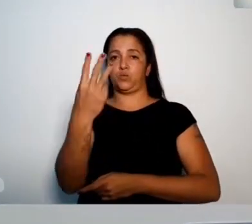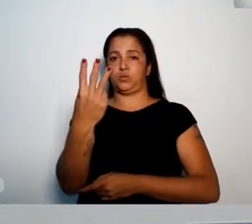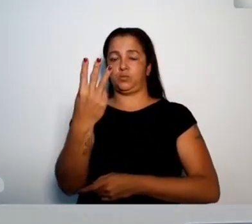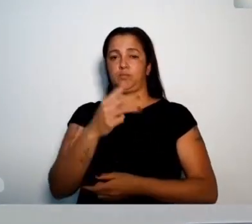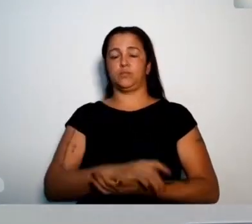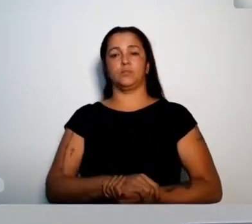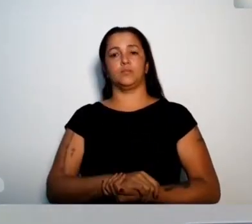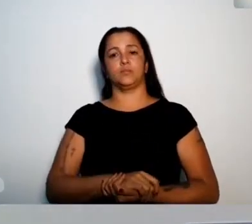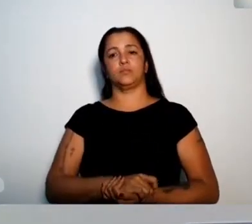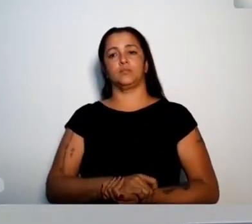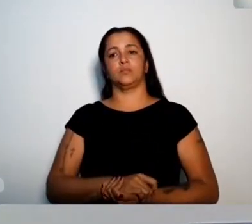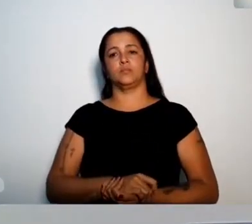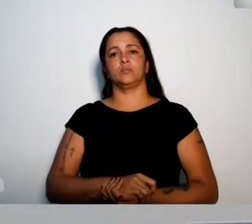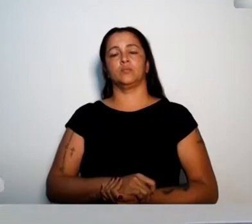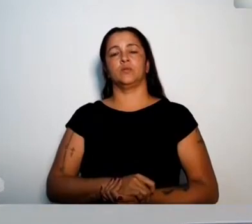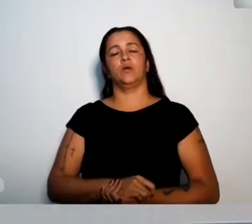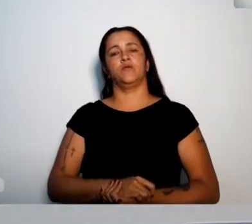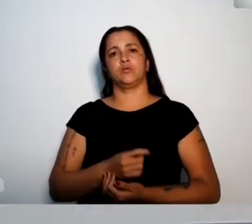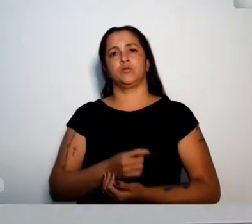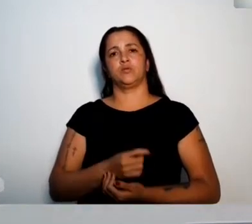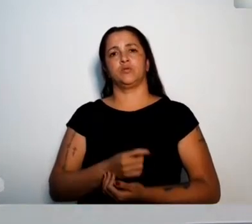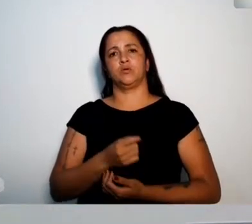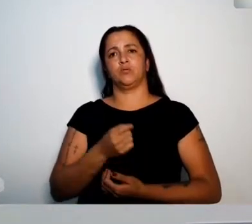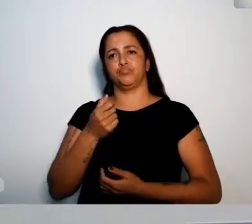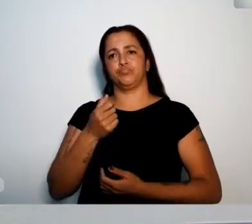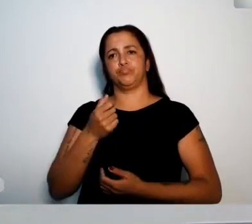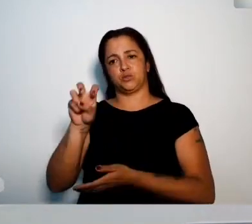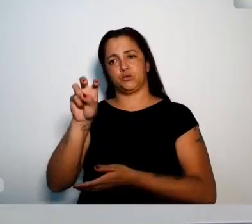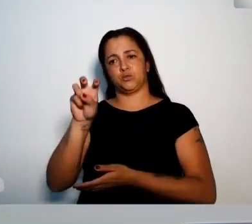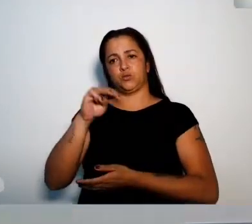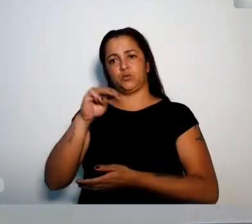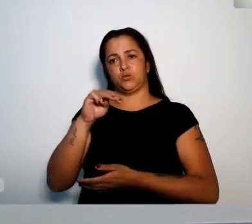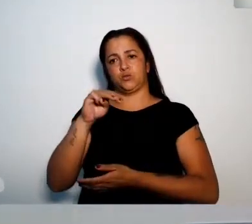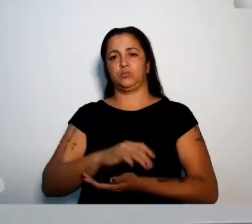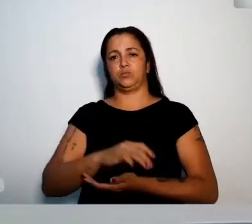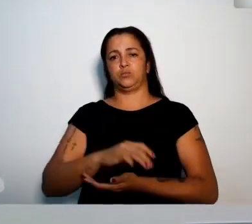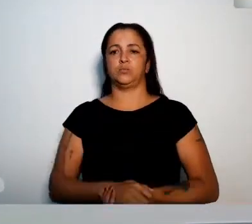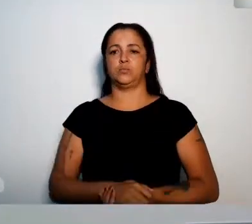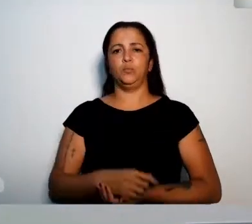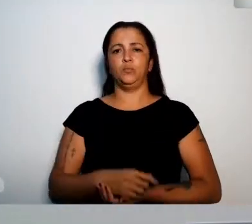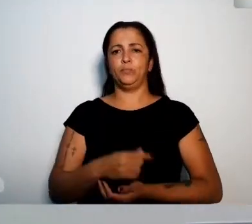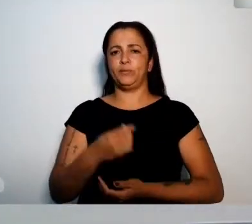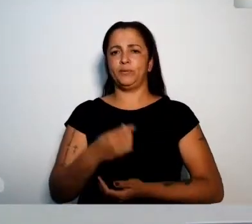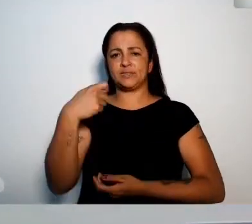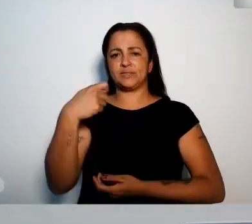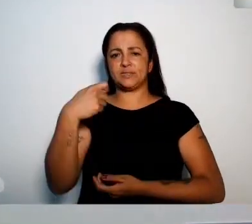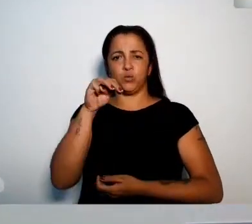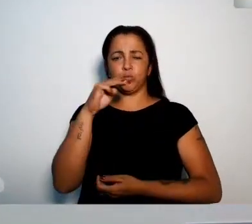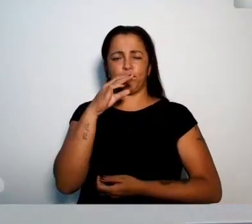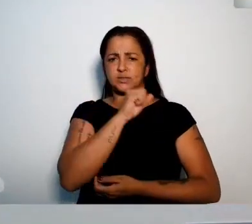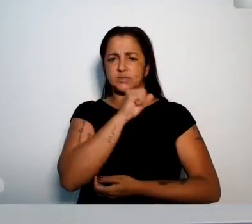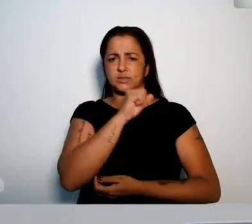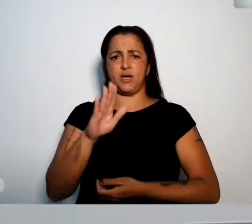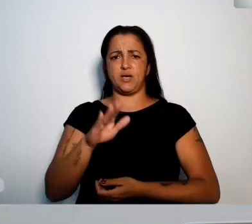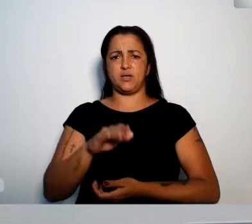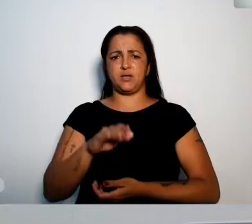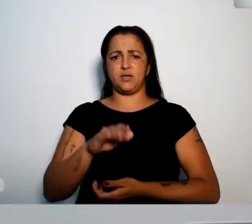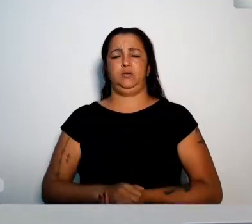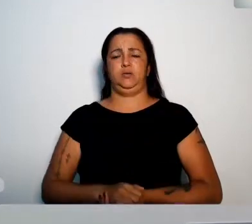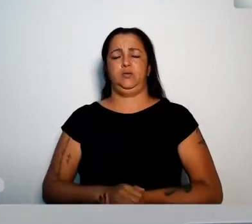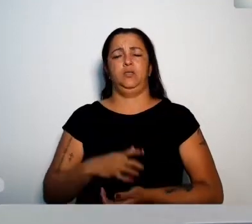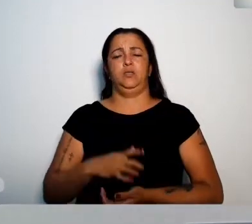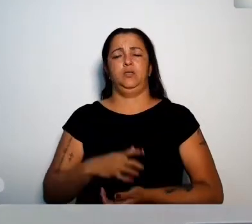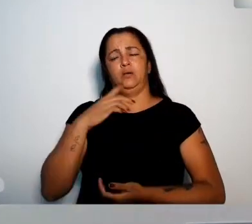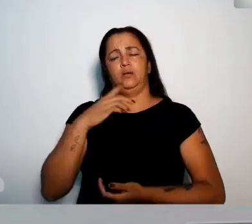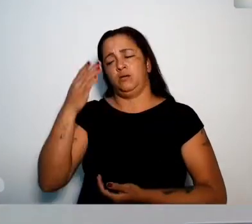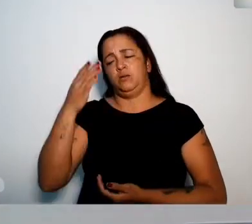Vou ser breve, que o acordo é 5 minutos, vou falar os meus 5 minutos. Quero agradecer ao nosso prefeito Mário Pardini, pelo excelente